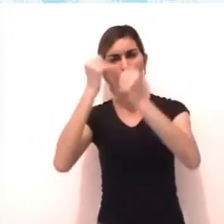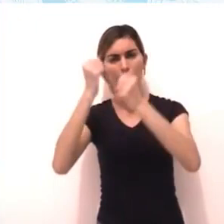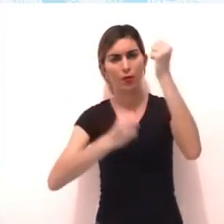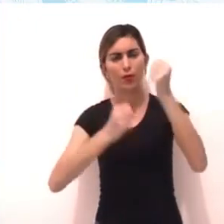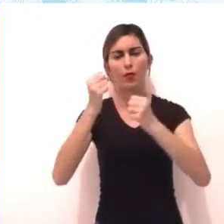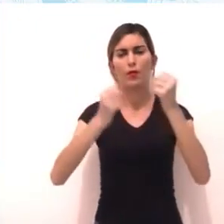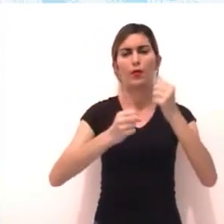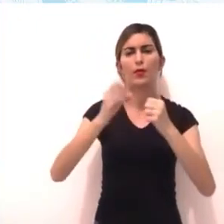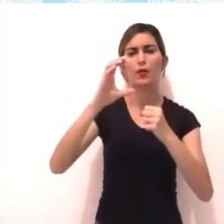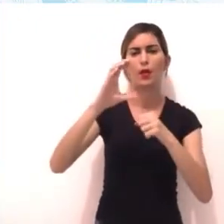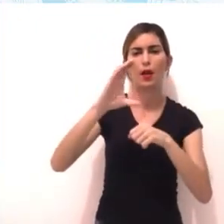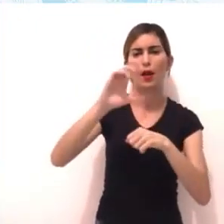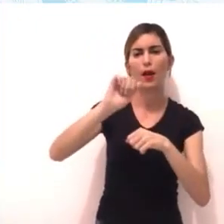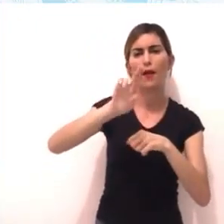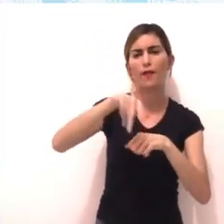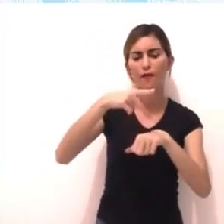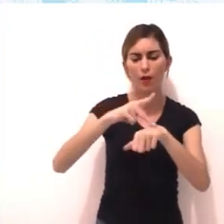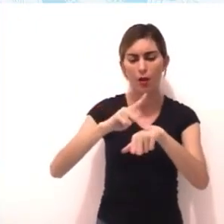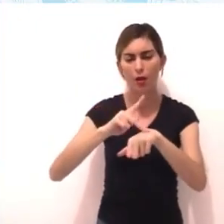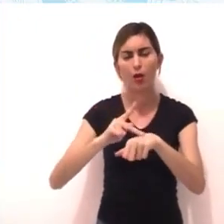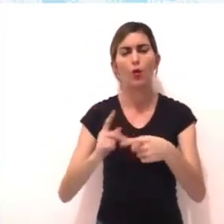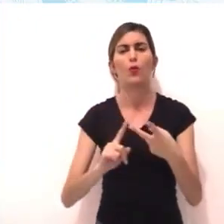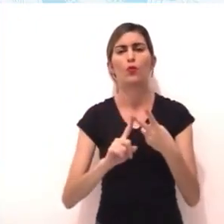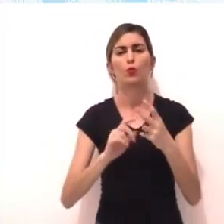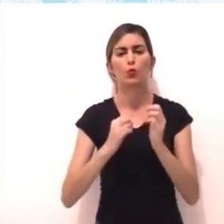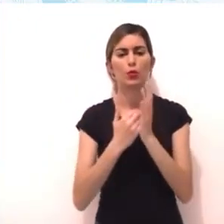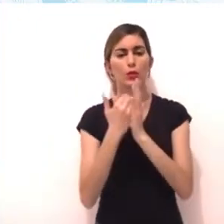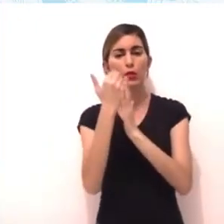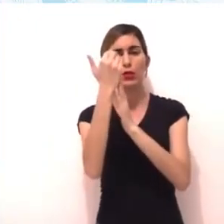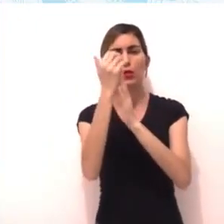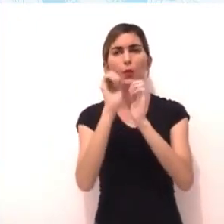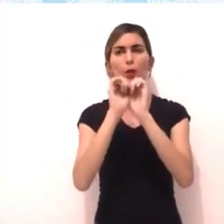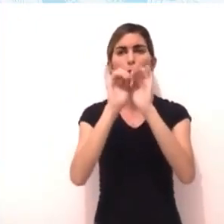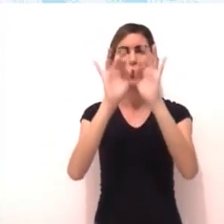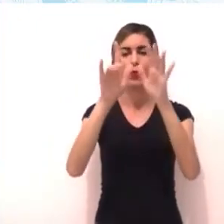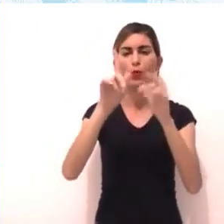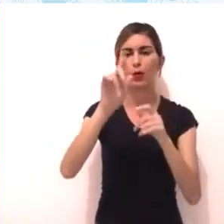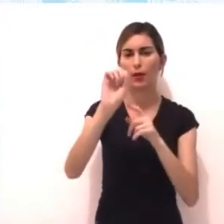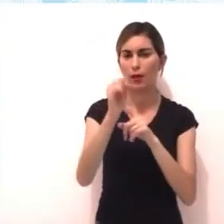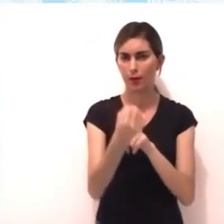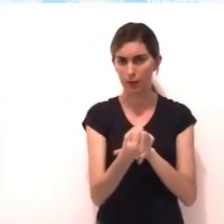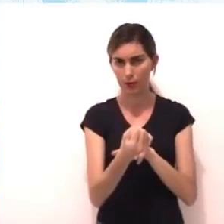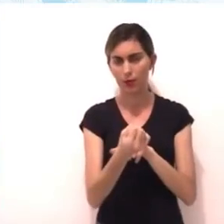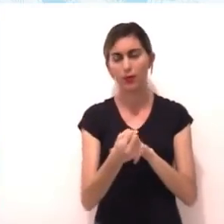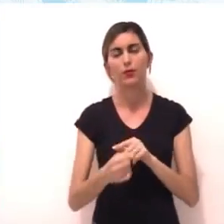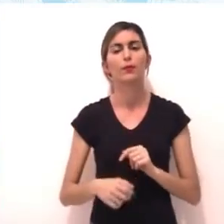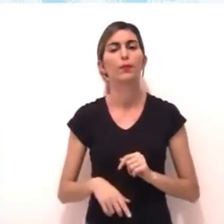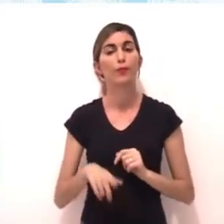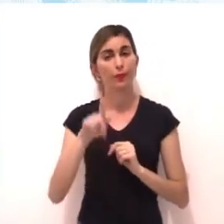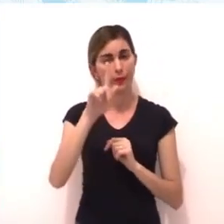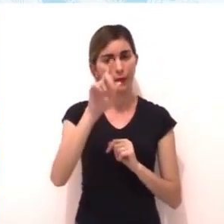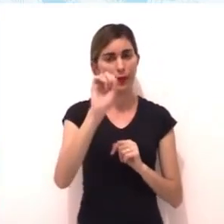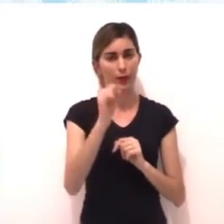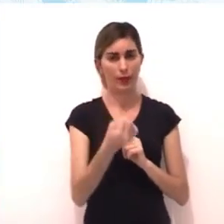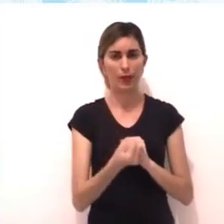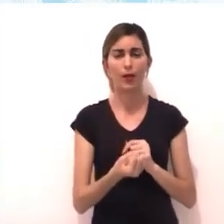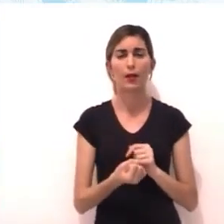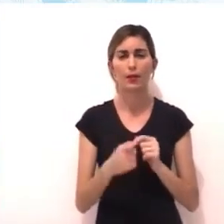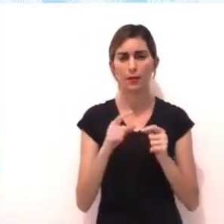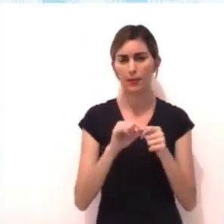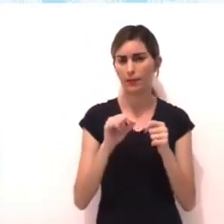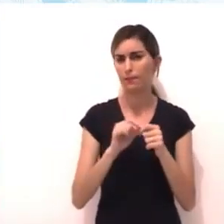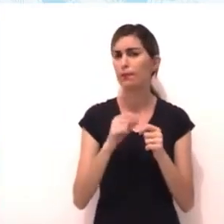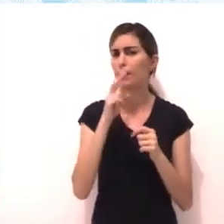carvão mineral, sistema de aquecimento a gás. Bom, esse gás é um dos gases que eu considero